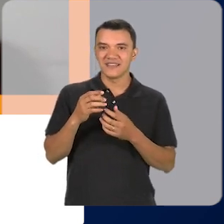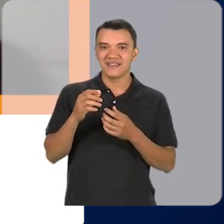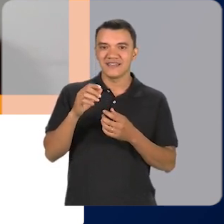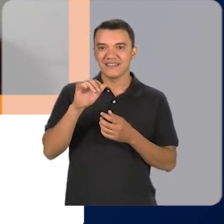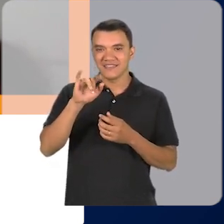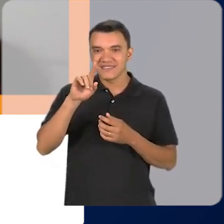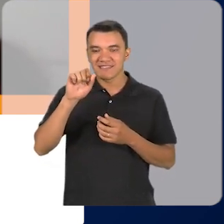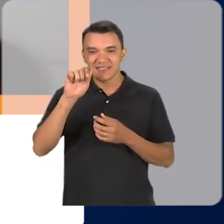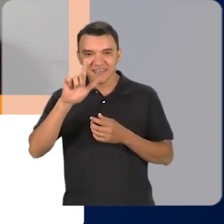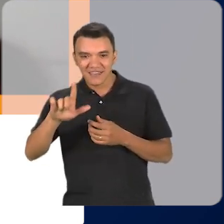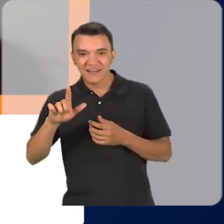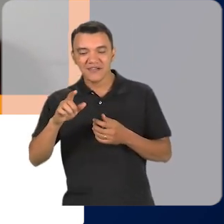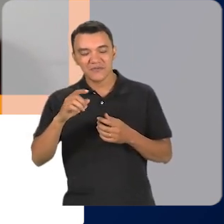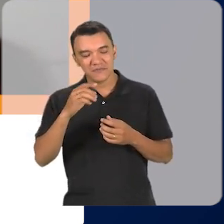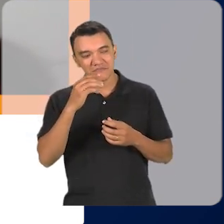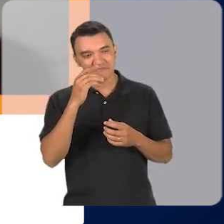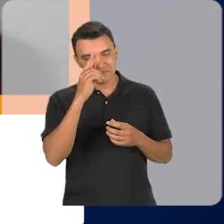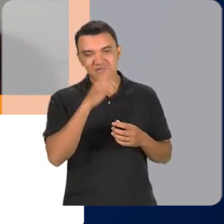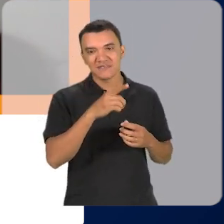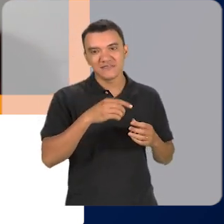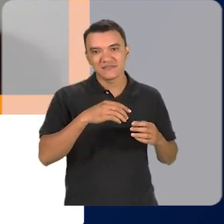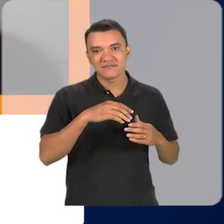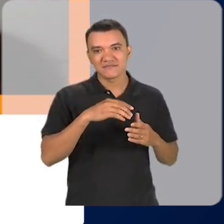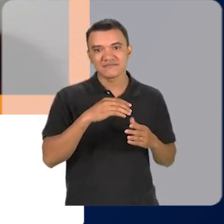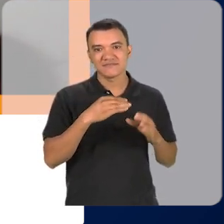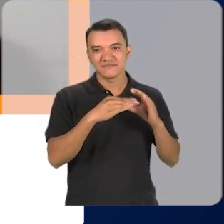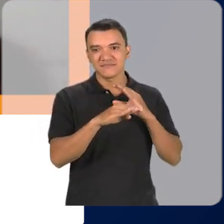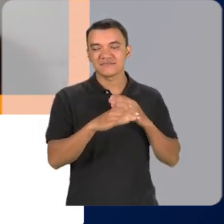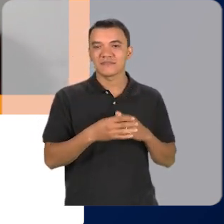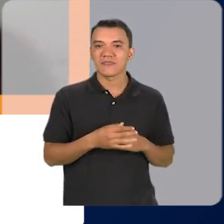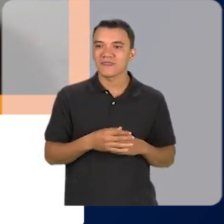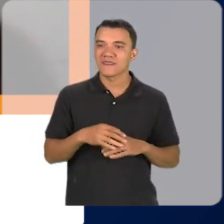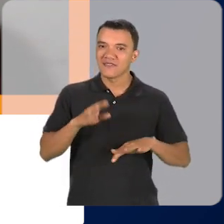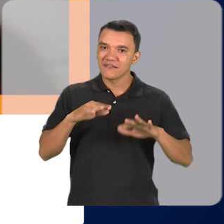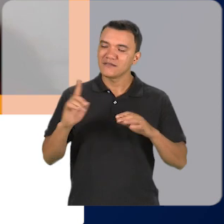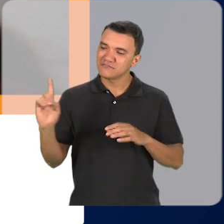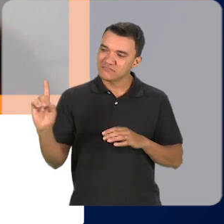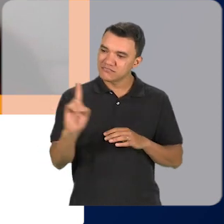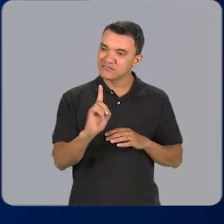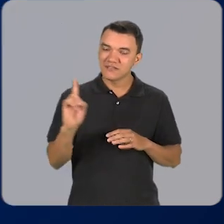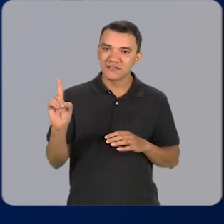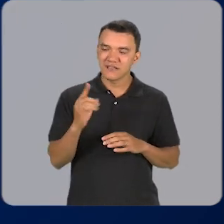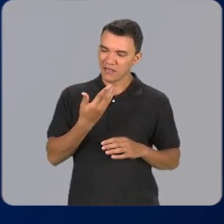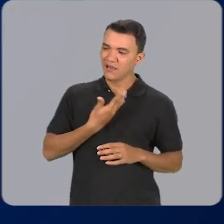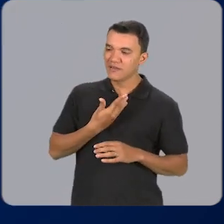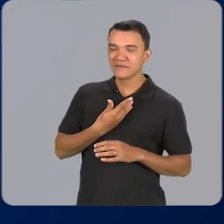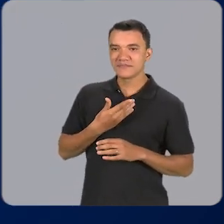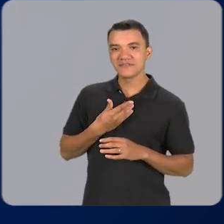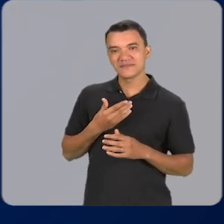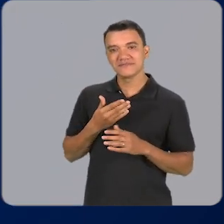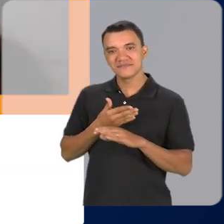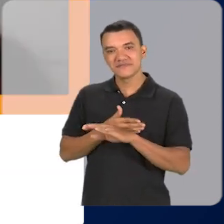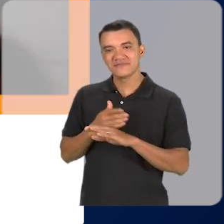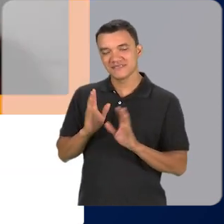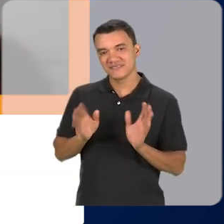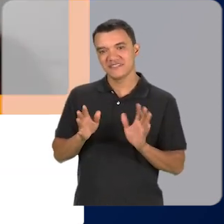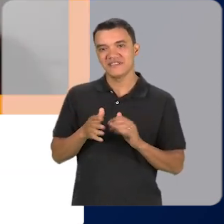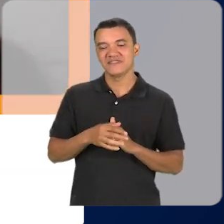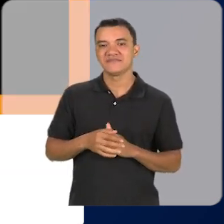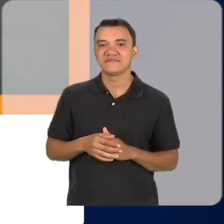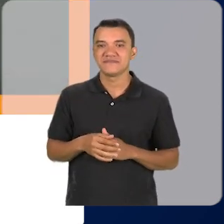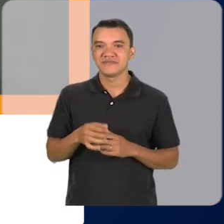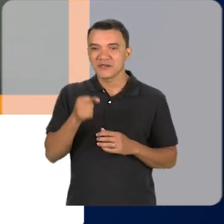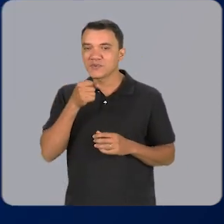vez em quando ele virou até nosso amigo novamente, né, devido às entrevistas. Legal. O de ideal, Fábio